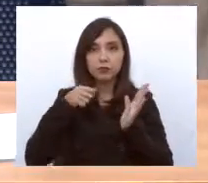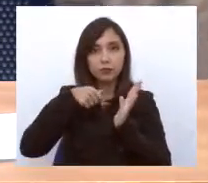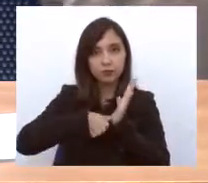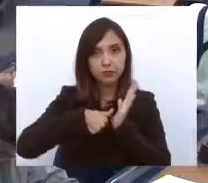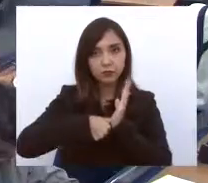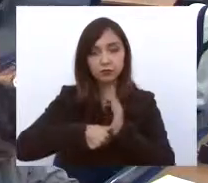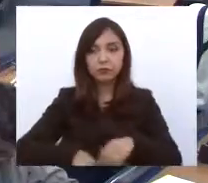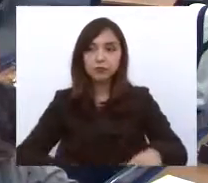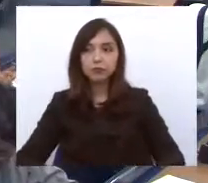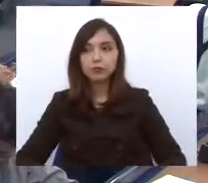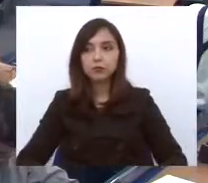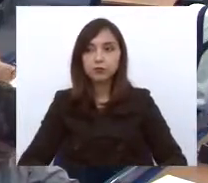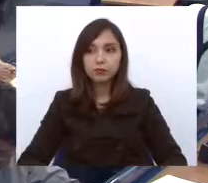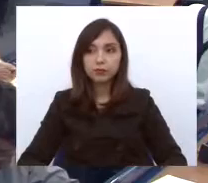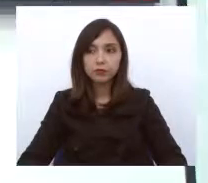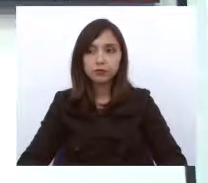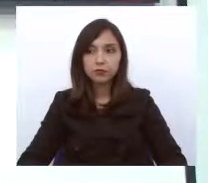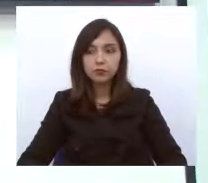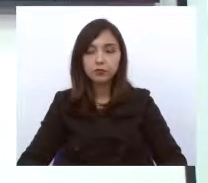voto eletrônico.